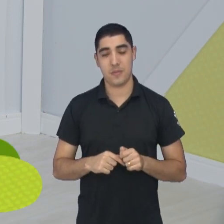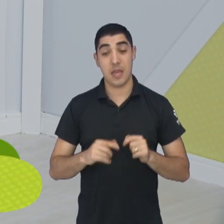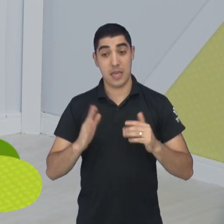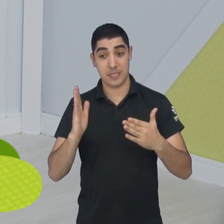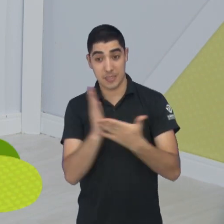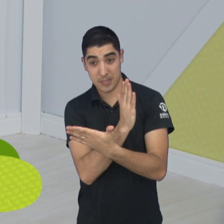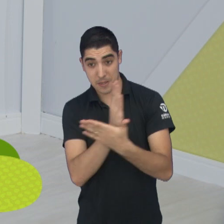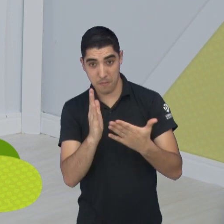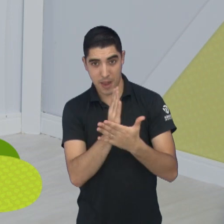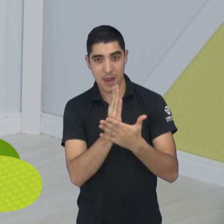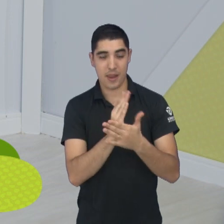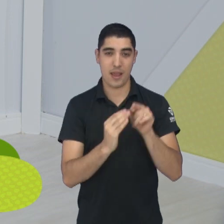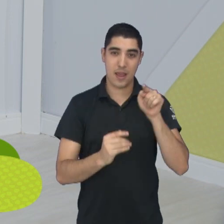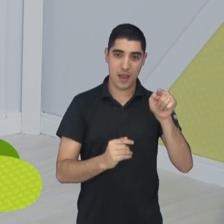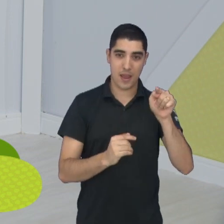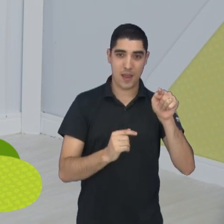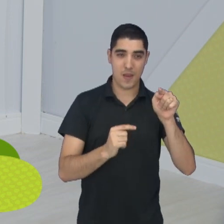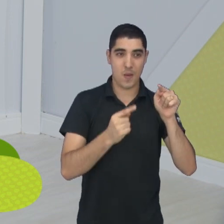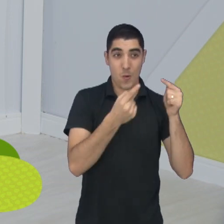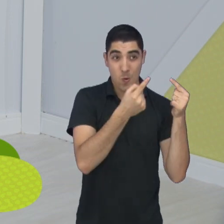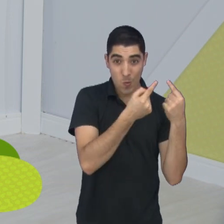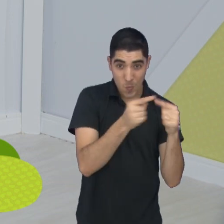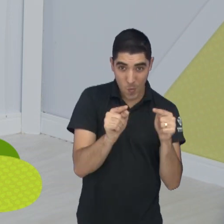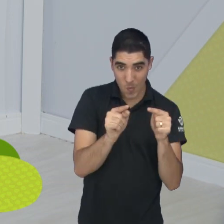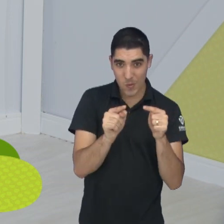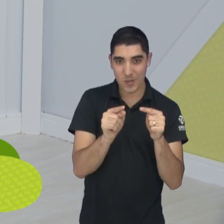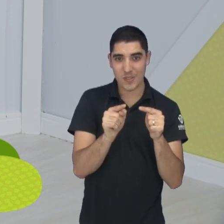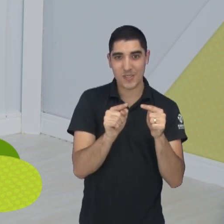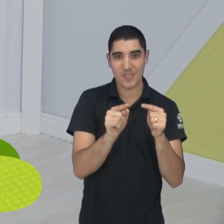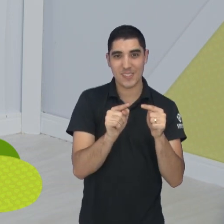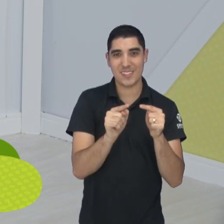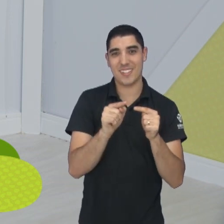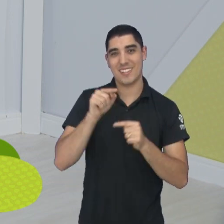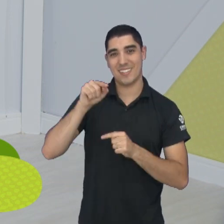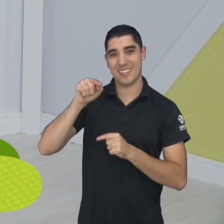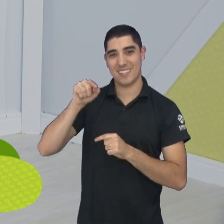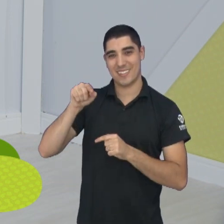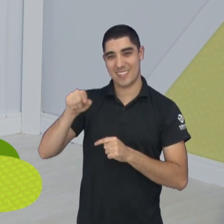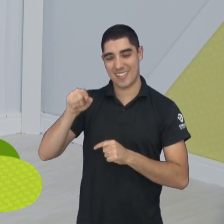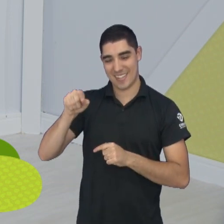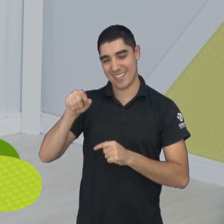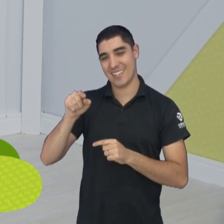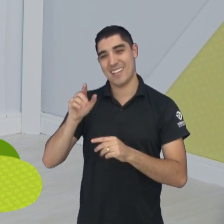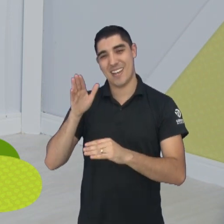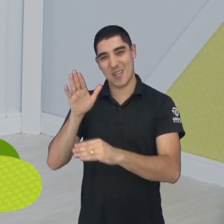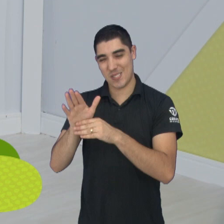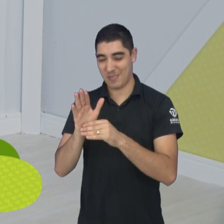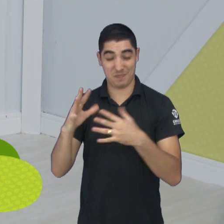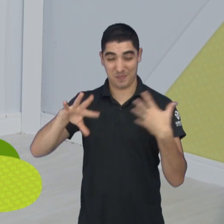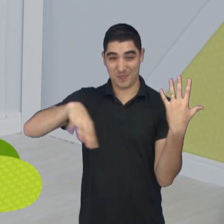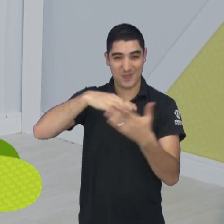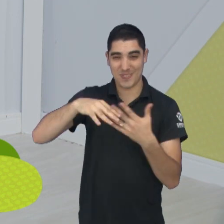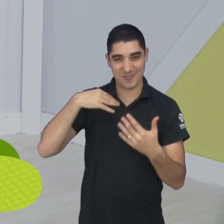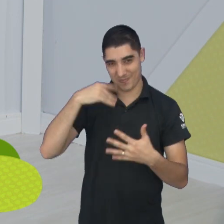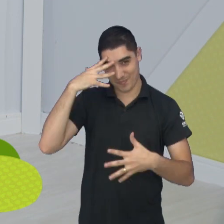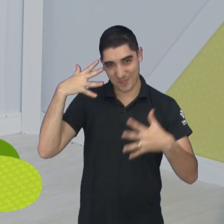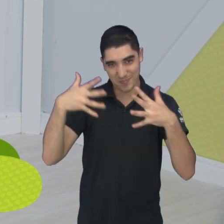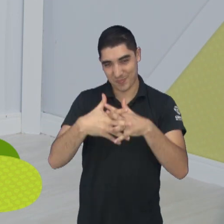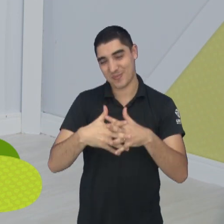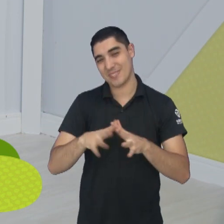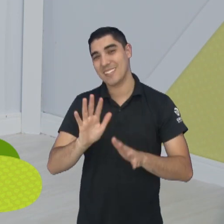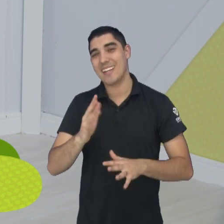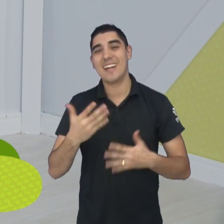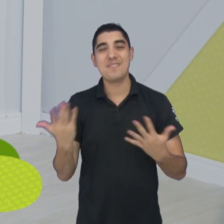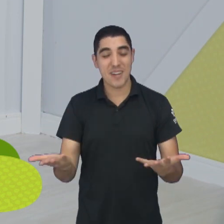dos sets contra os sets contra, dá 6, embanando tudo, mas é isso. Dá esse valor aqui, que é o set